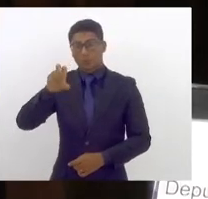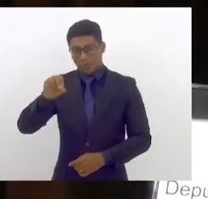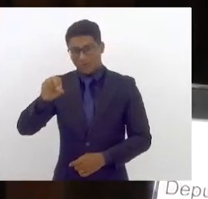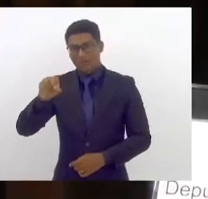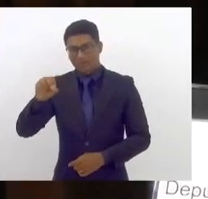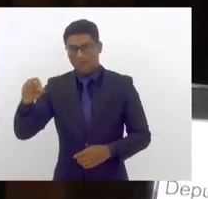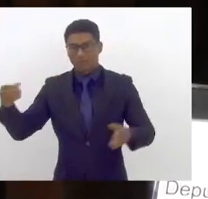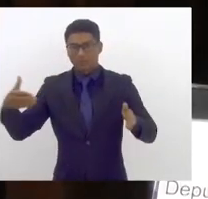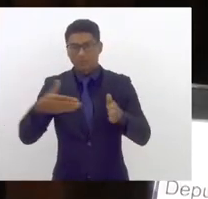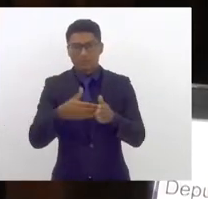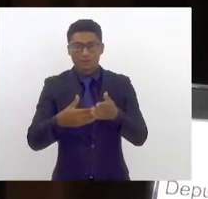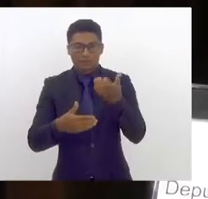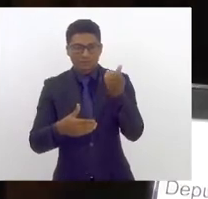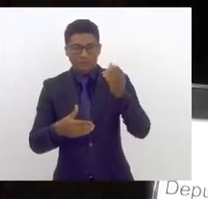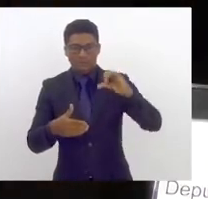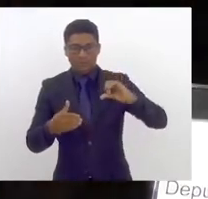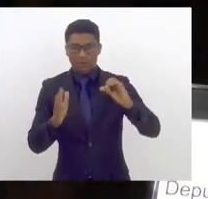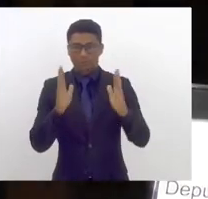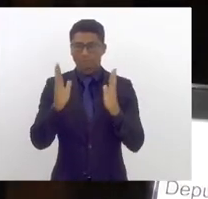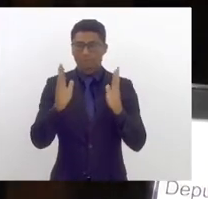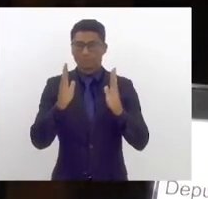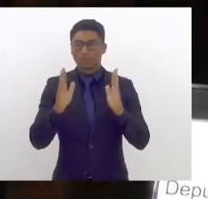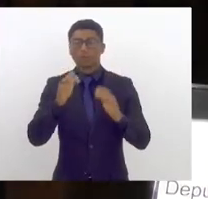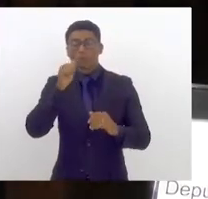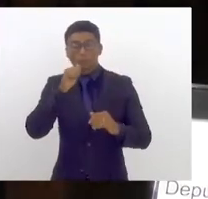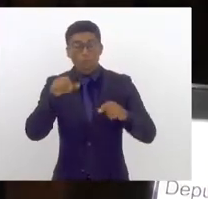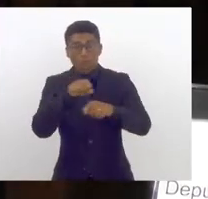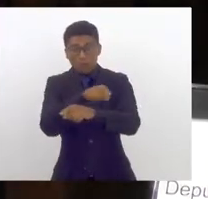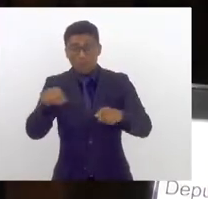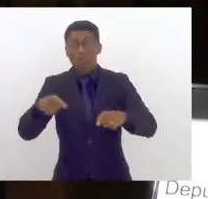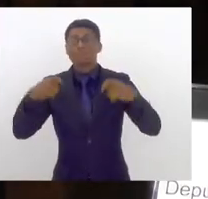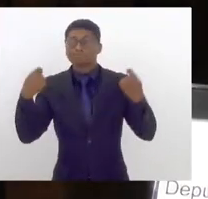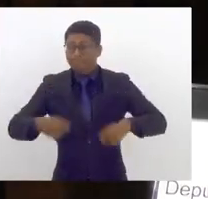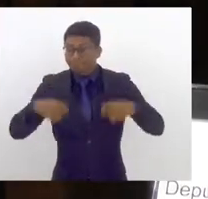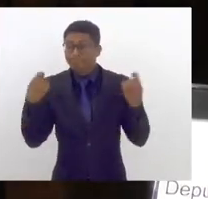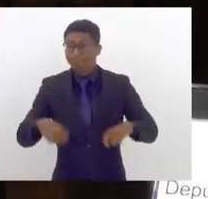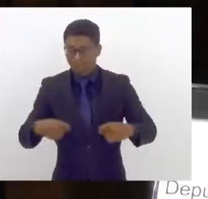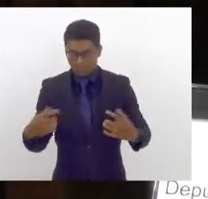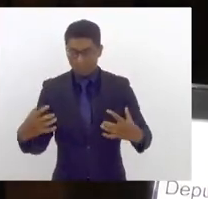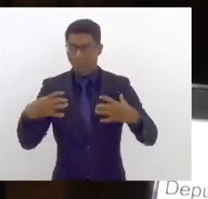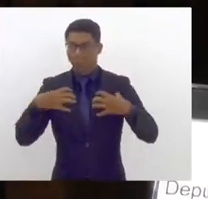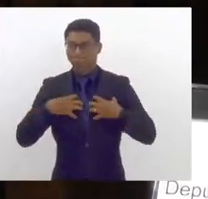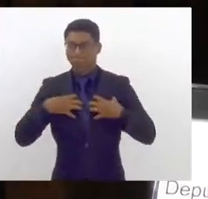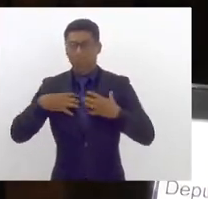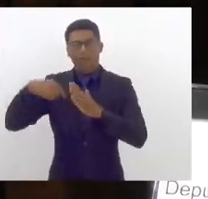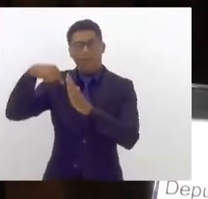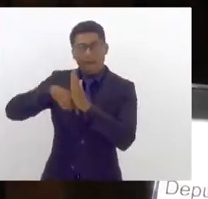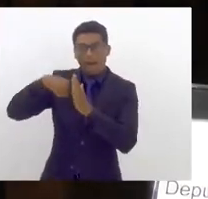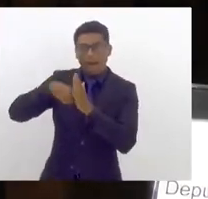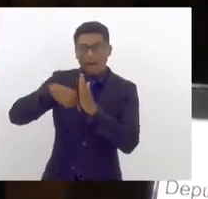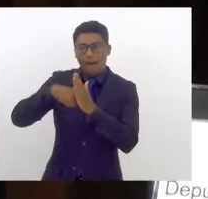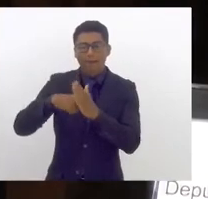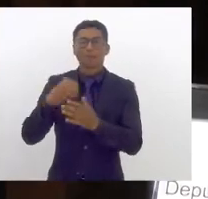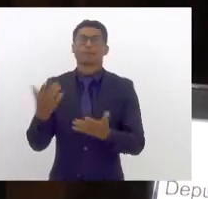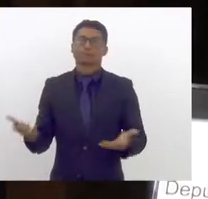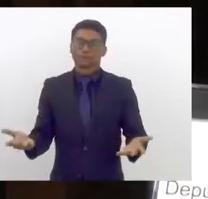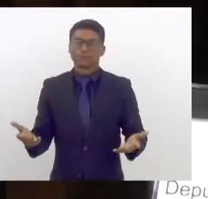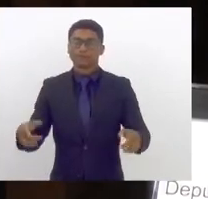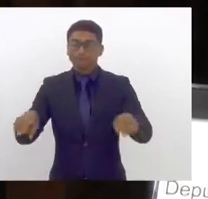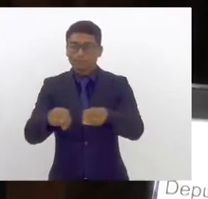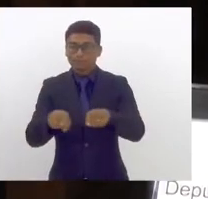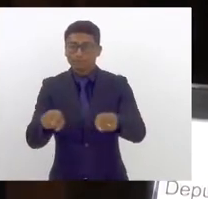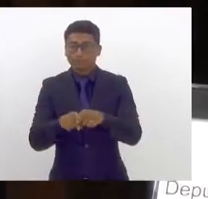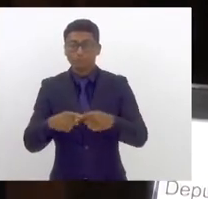69 anos todas as mulheres precisam utilizar mamografias bi anuais e do câncer de colo de